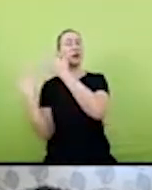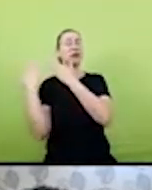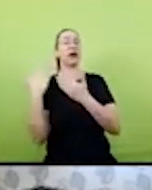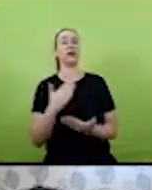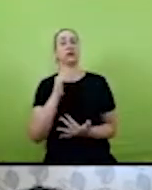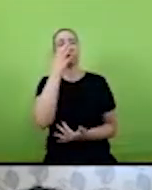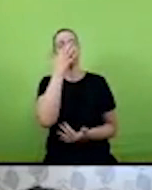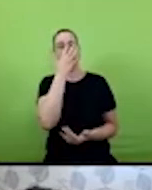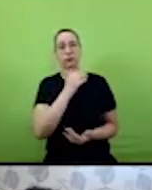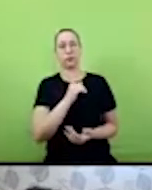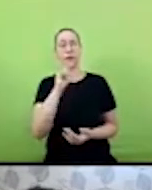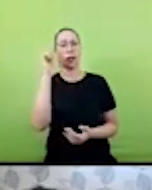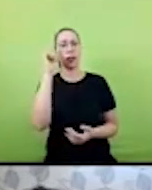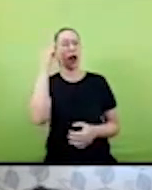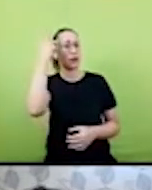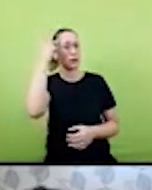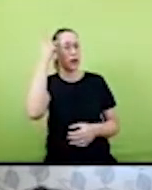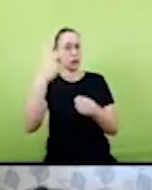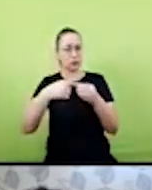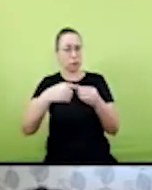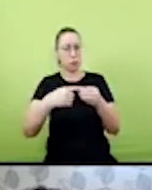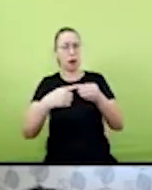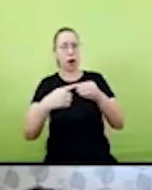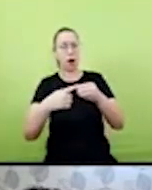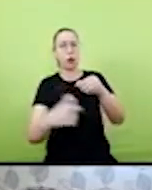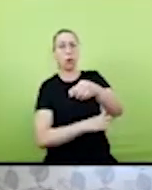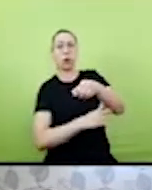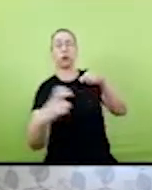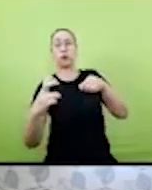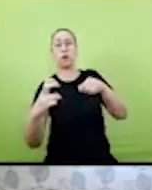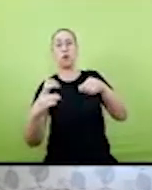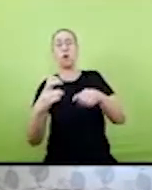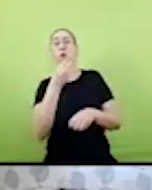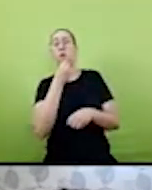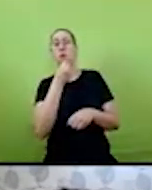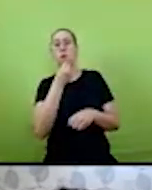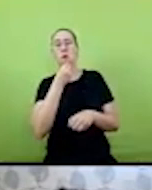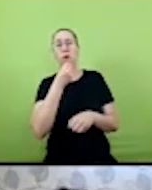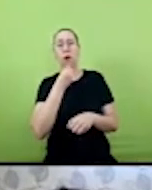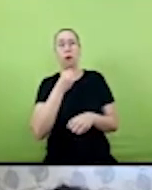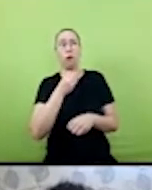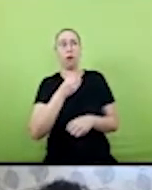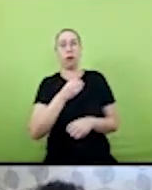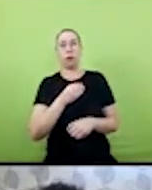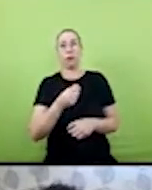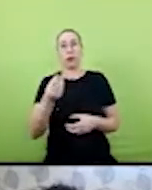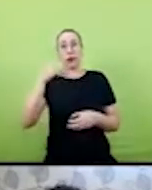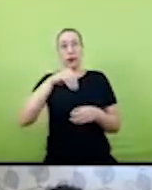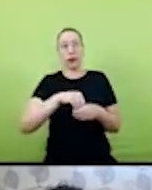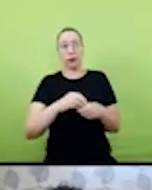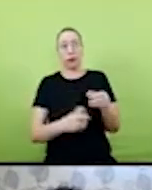do metrô de São Paulo, né, em que um homem ejaculou no pescoço de uma mulher sentada no